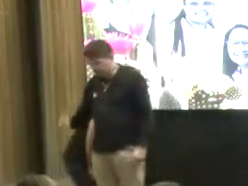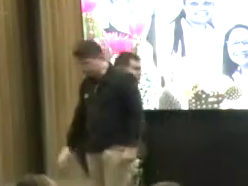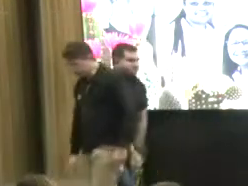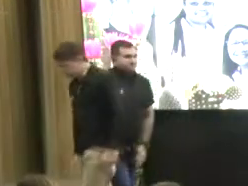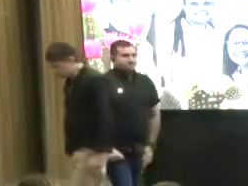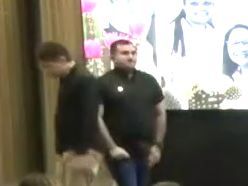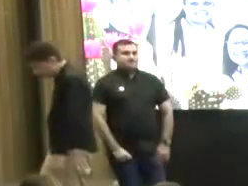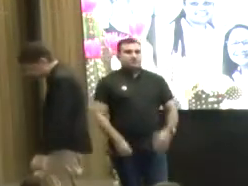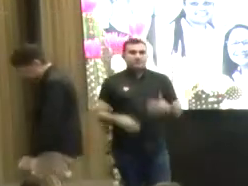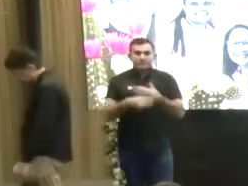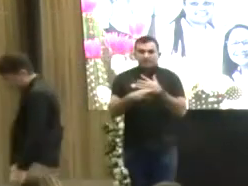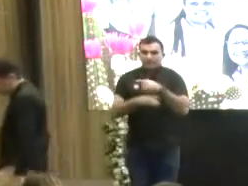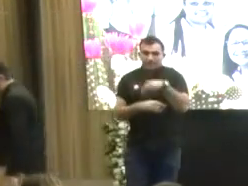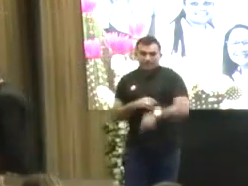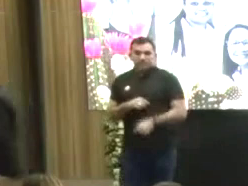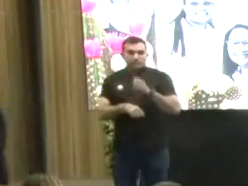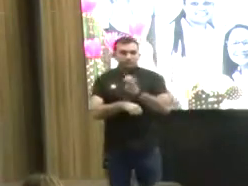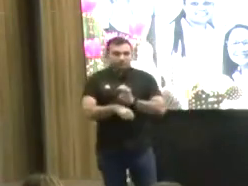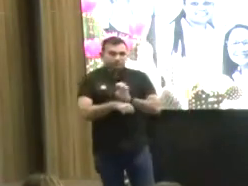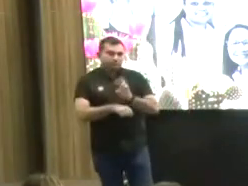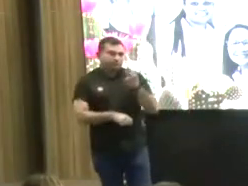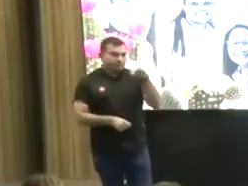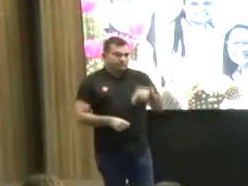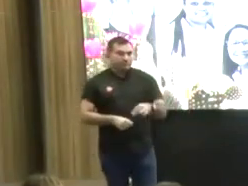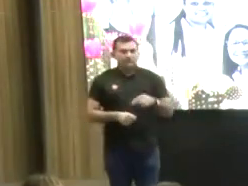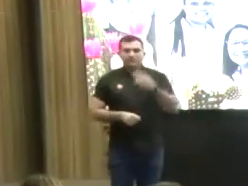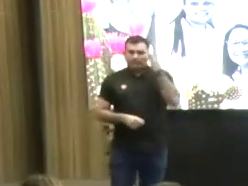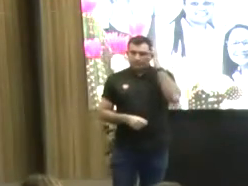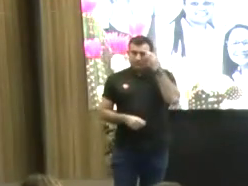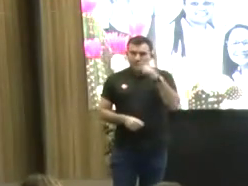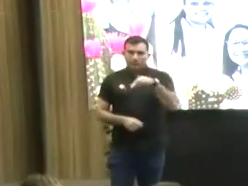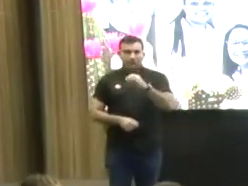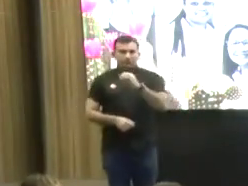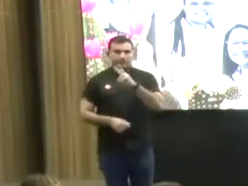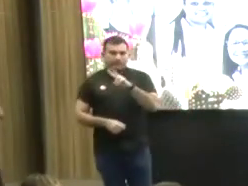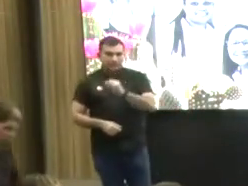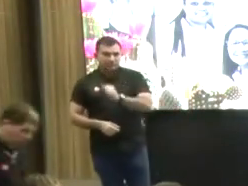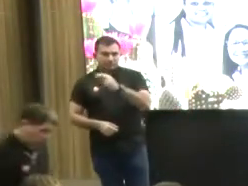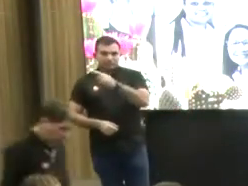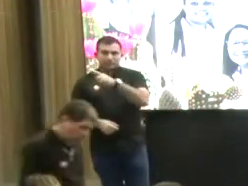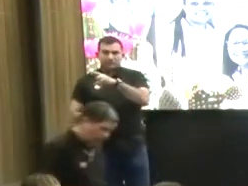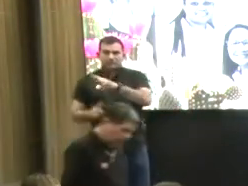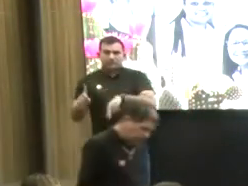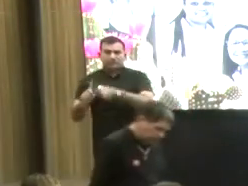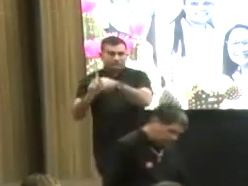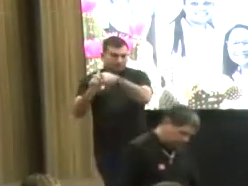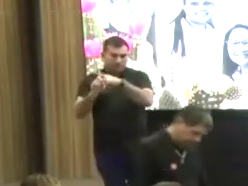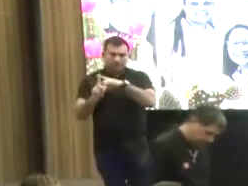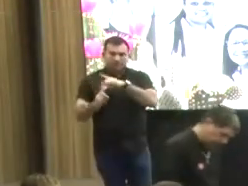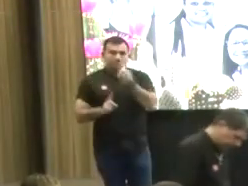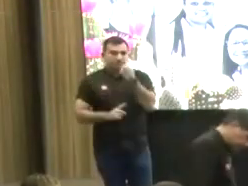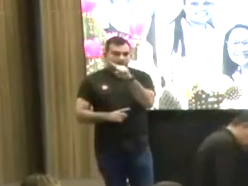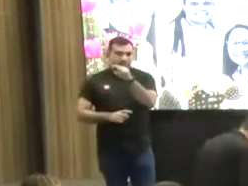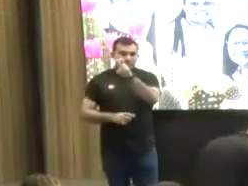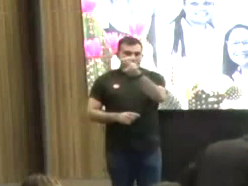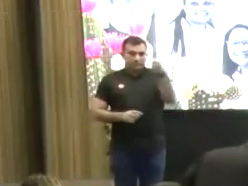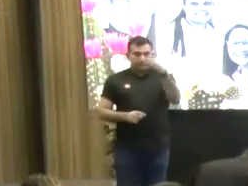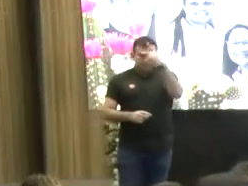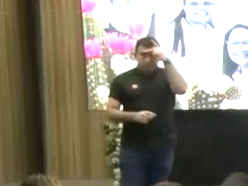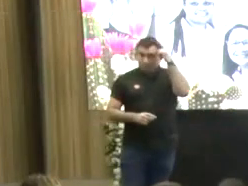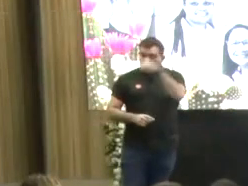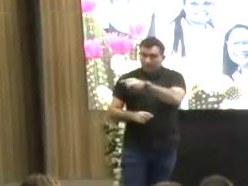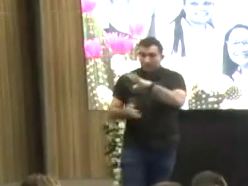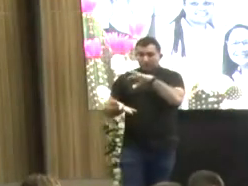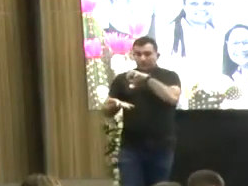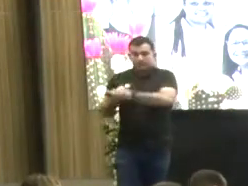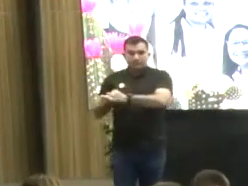Uma cidade aqui do estado do Rio Grande do Norte, acho que Nova Cruz, tinha 1.500 estudantes matriculados. Com a implementação da